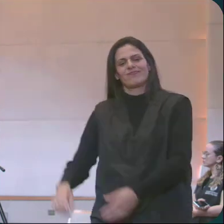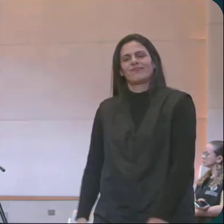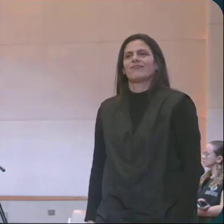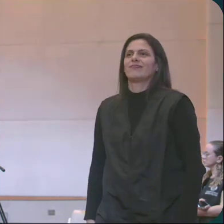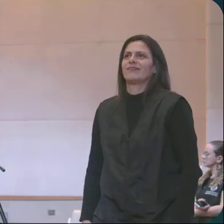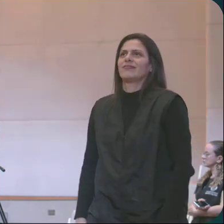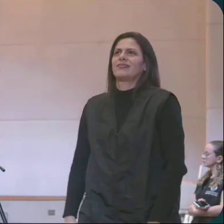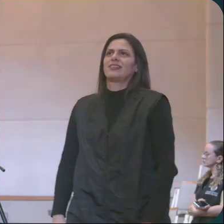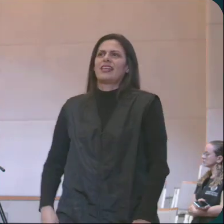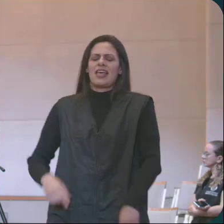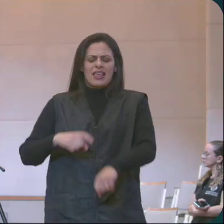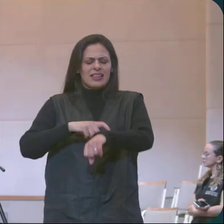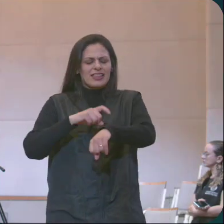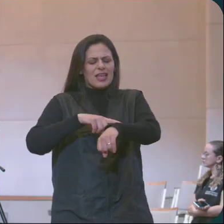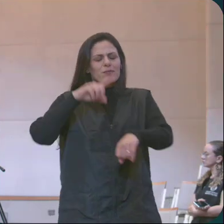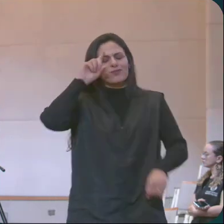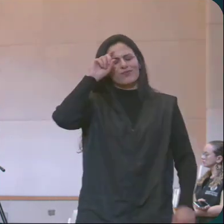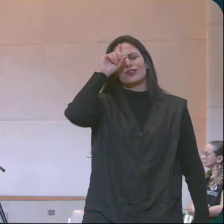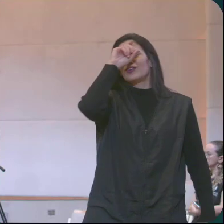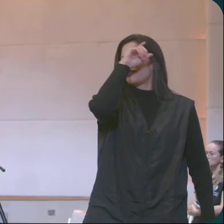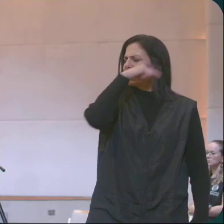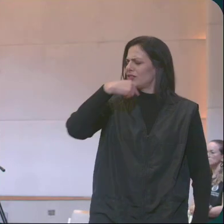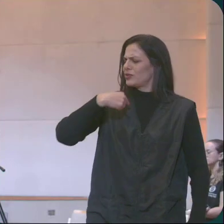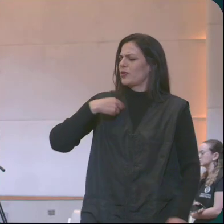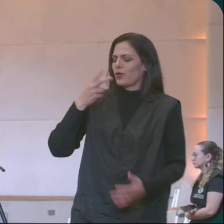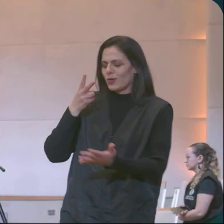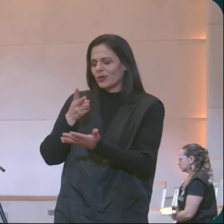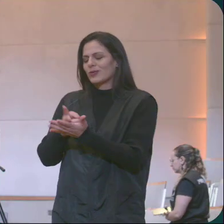Deus. Mesmo na dor louvarei